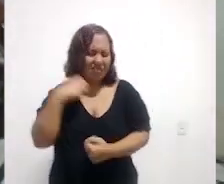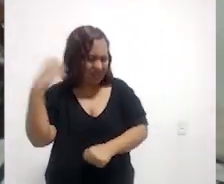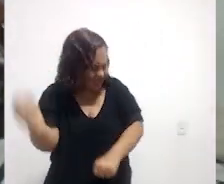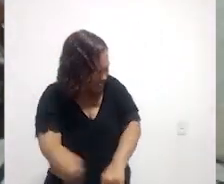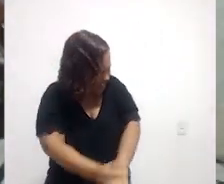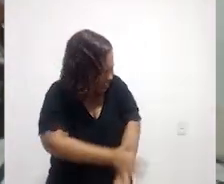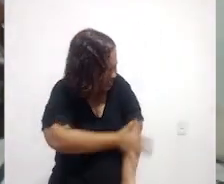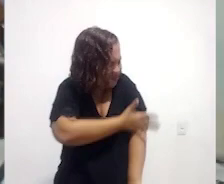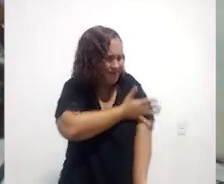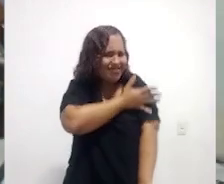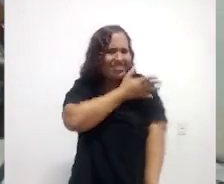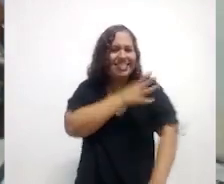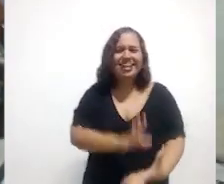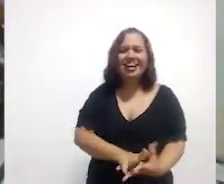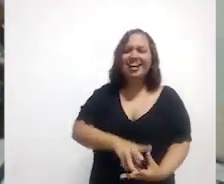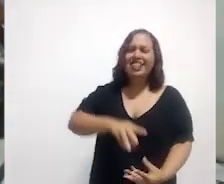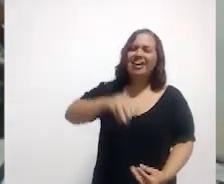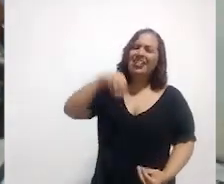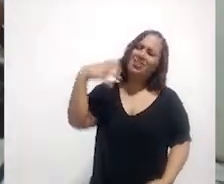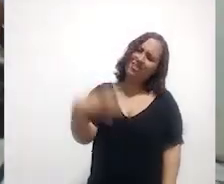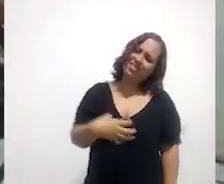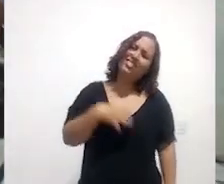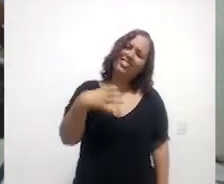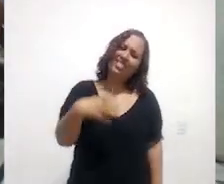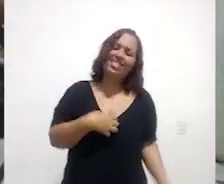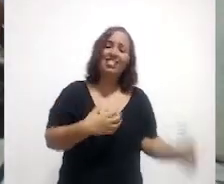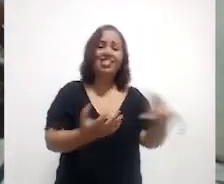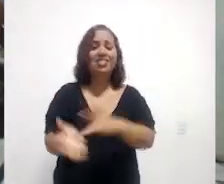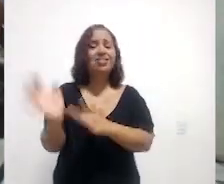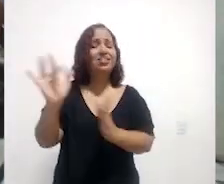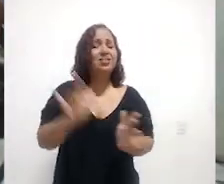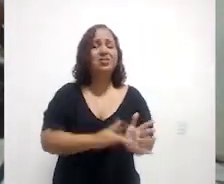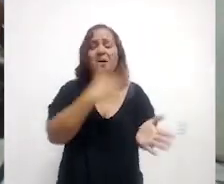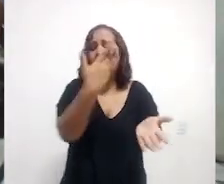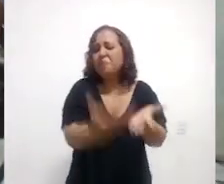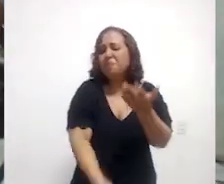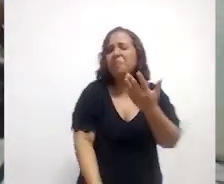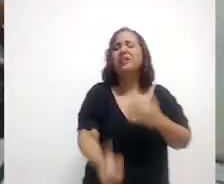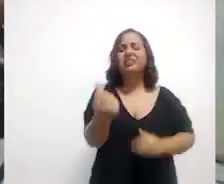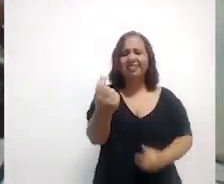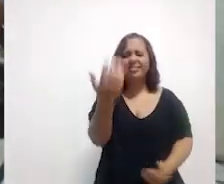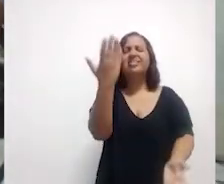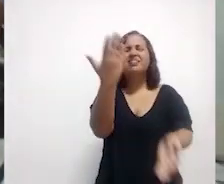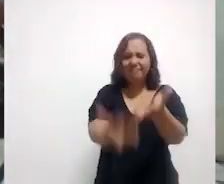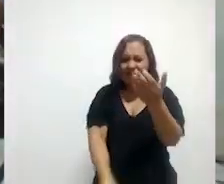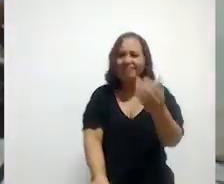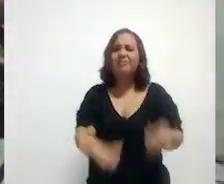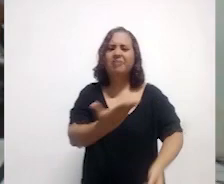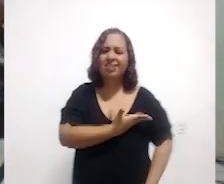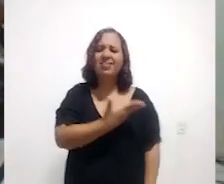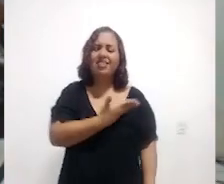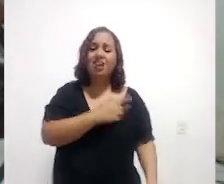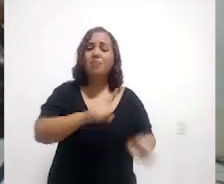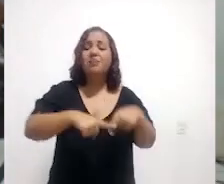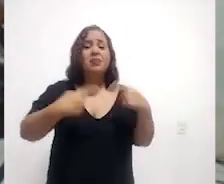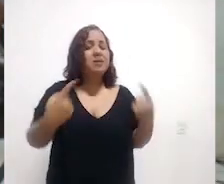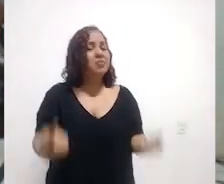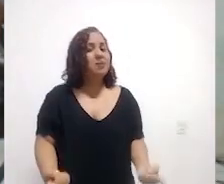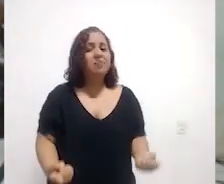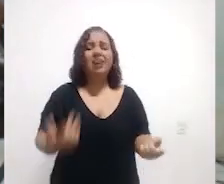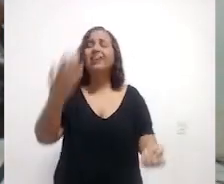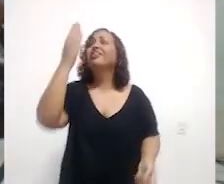arrepio na alma e a gente sente. Jesus, que eu perca dinheiro e perca amigos, só não quero perder